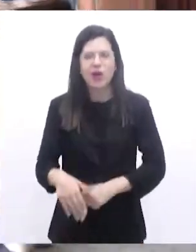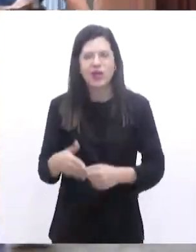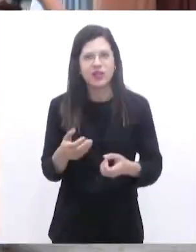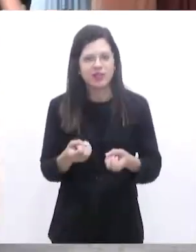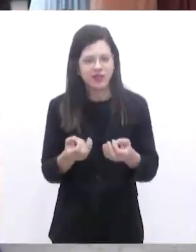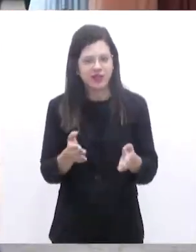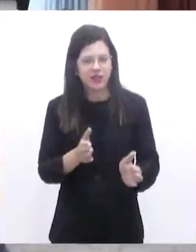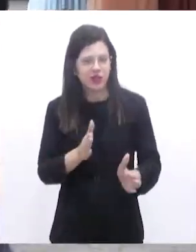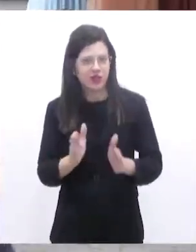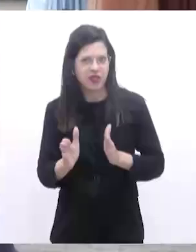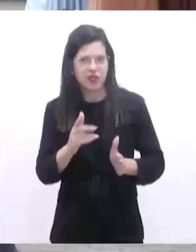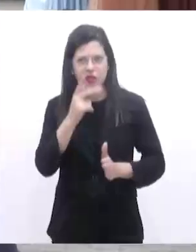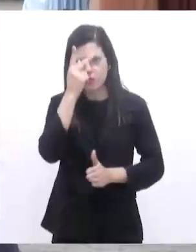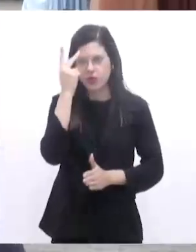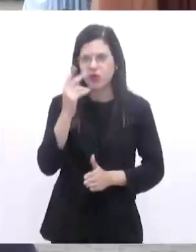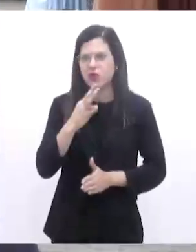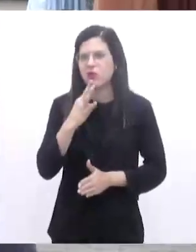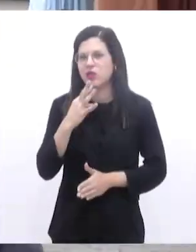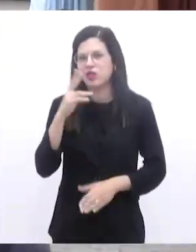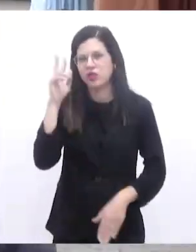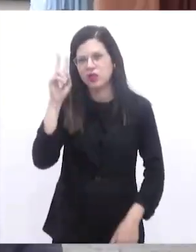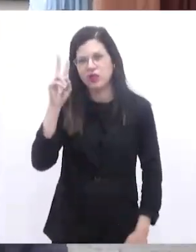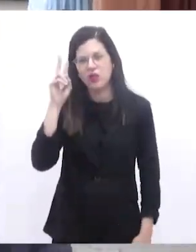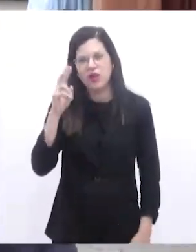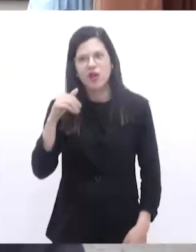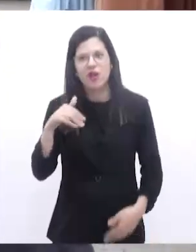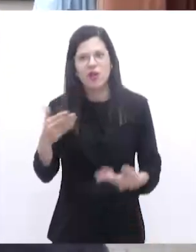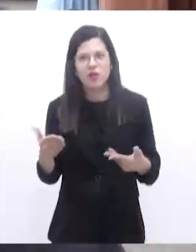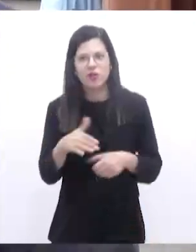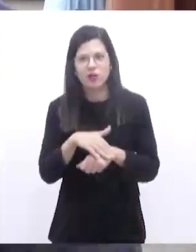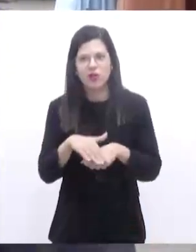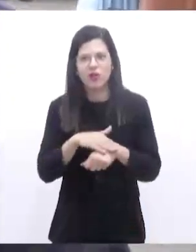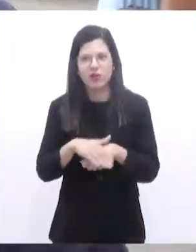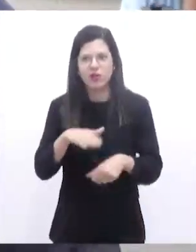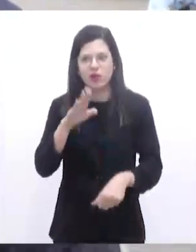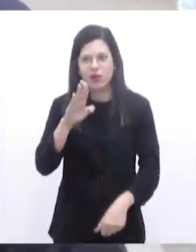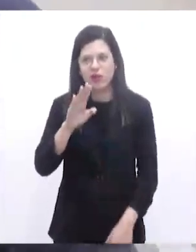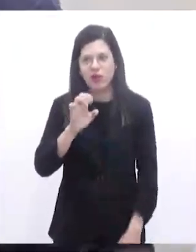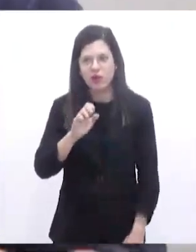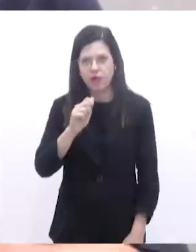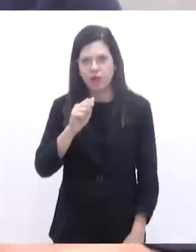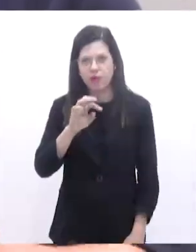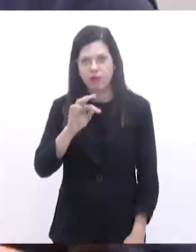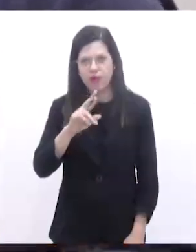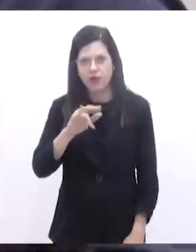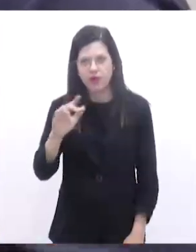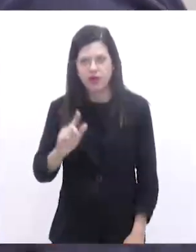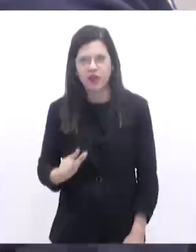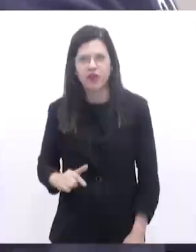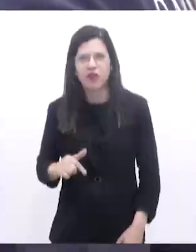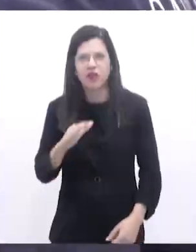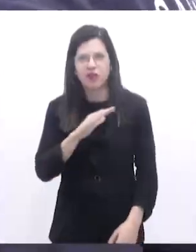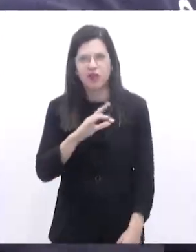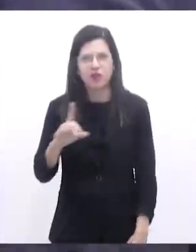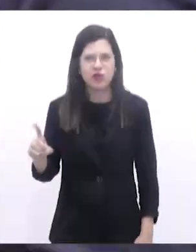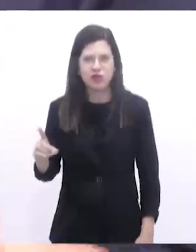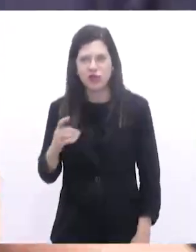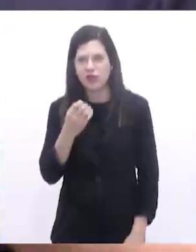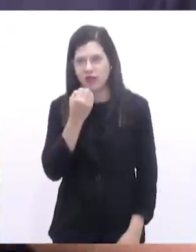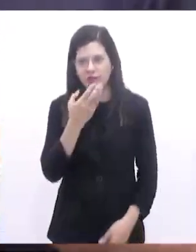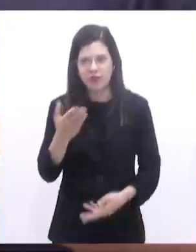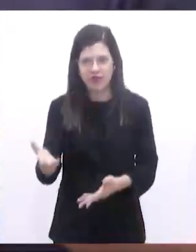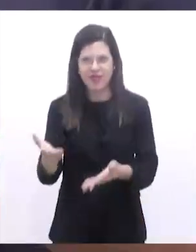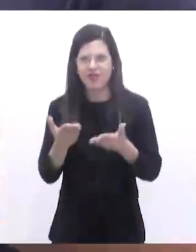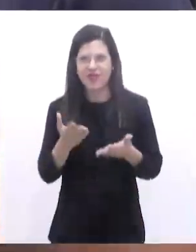pessoas conheçam também parte dessa história. Hoje nós vamos conversar com a Beatriz Novelino, que é a coordenadora do projeto Rolê Carioca. Seja muito bem-vinda, Beatriz, que já é